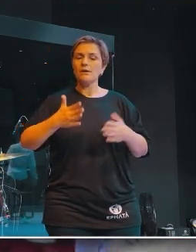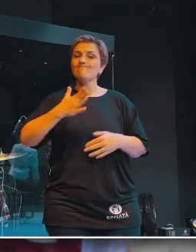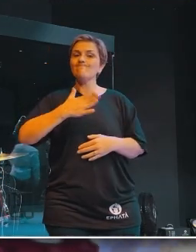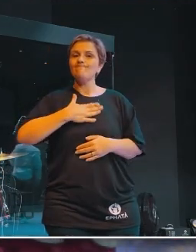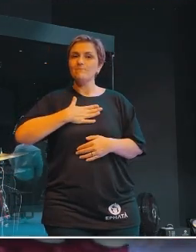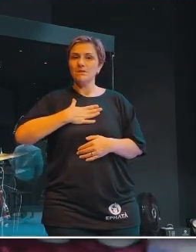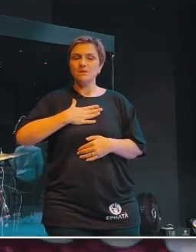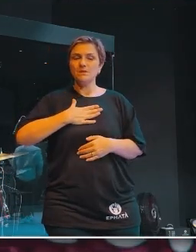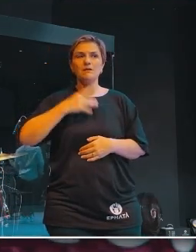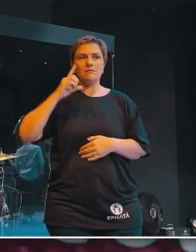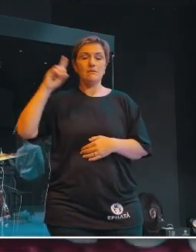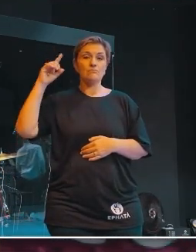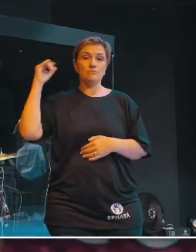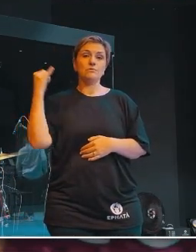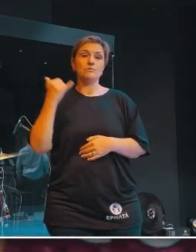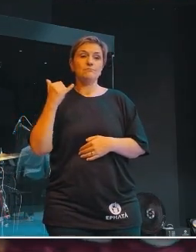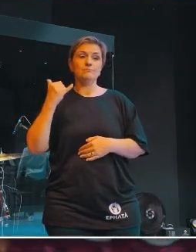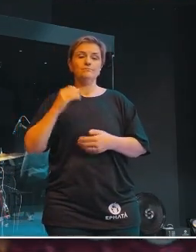O texto continua.